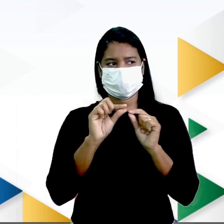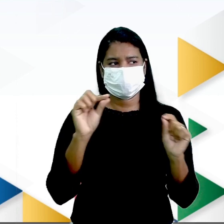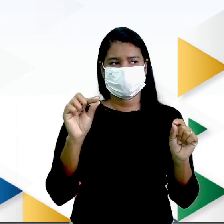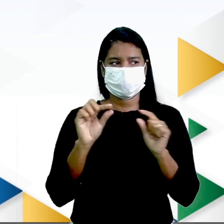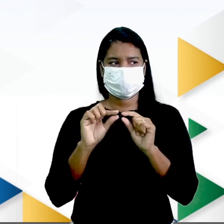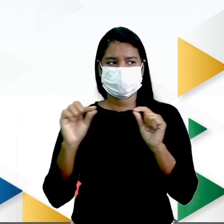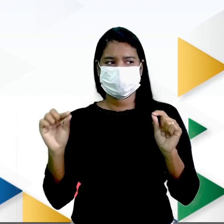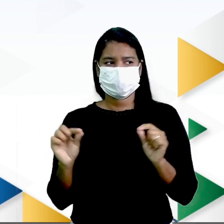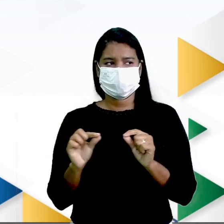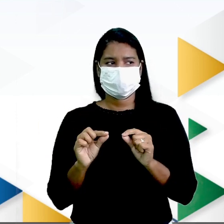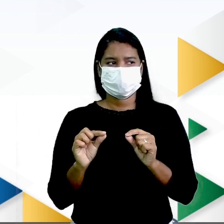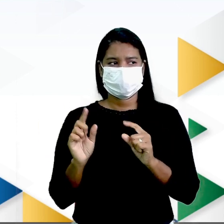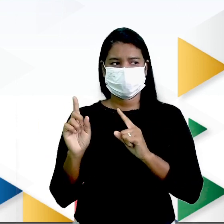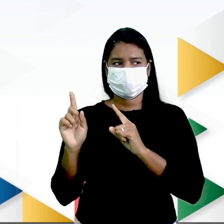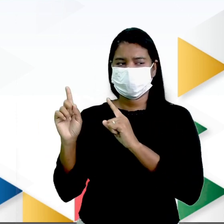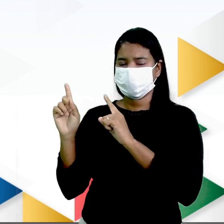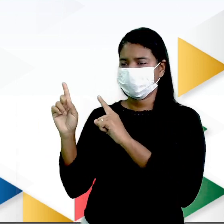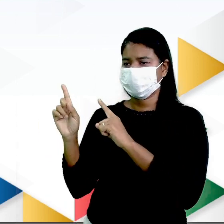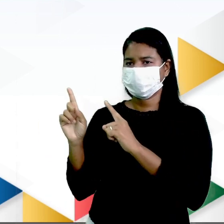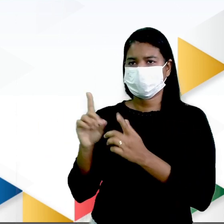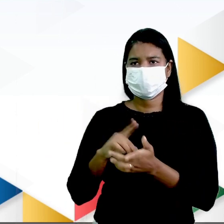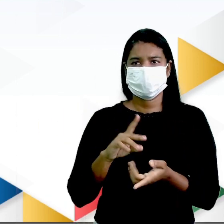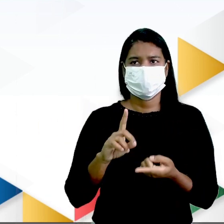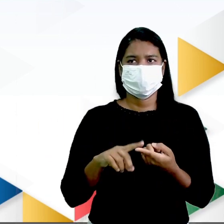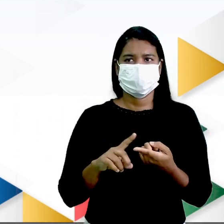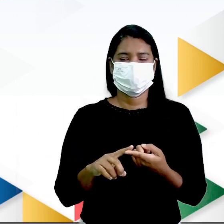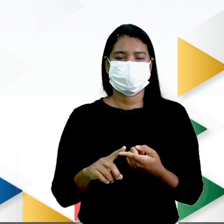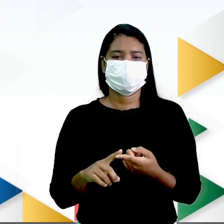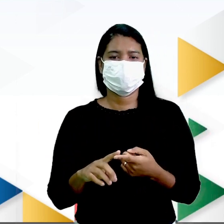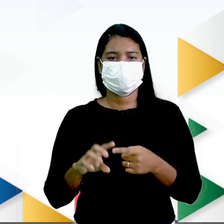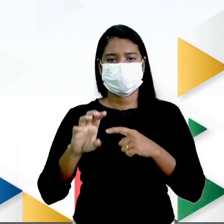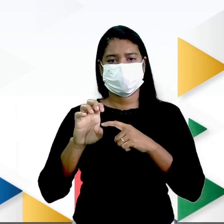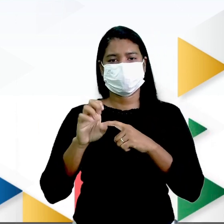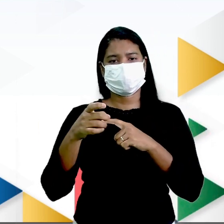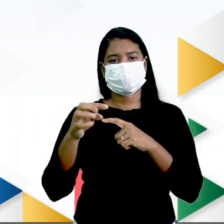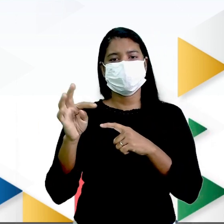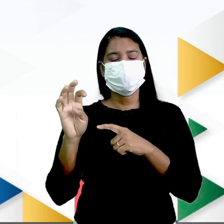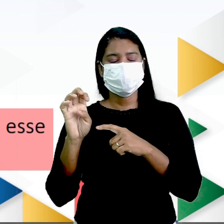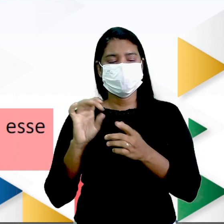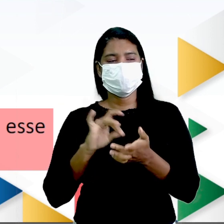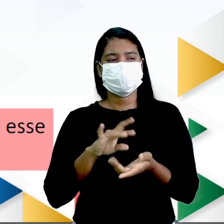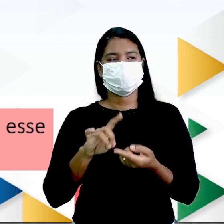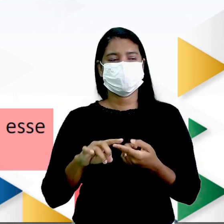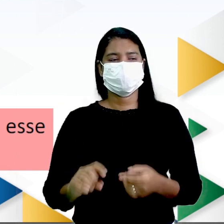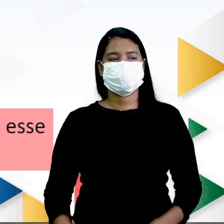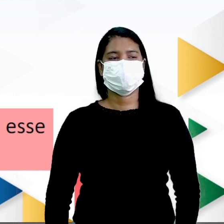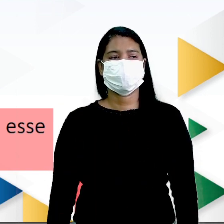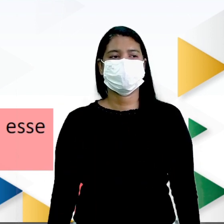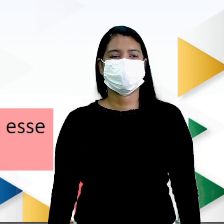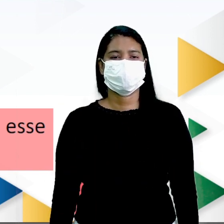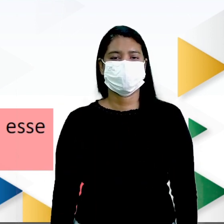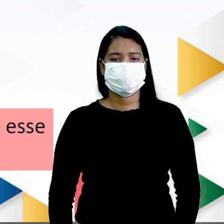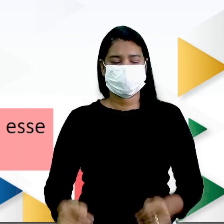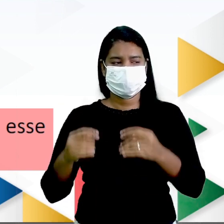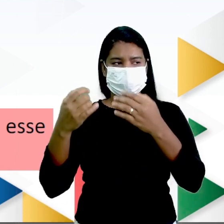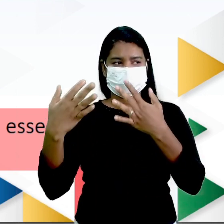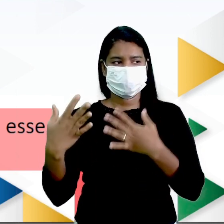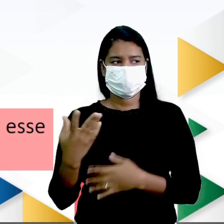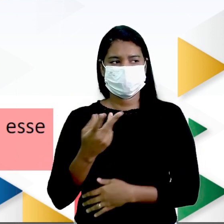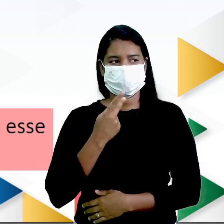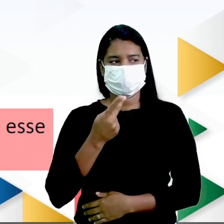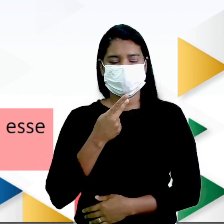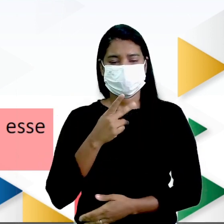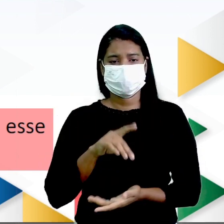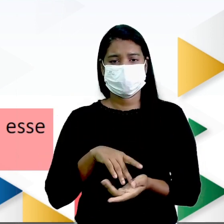do polígono, tá bom? Aí é o ângulo interno e tem o ângulo externo, a abertura do ângulo externo, tá bom? Você pode falar abertura